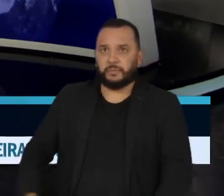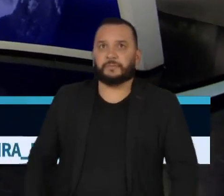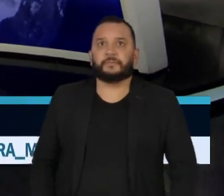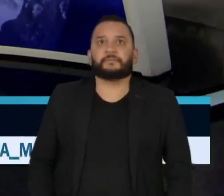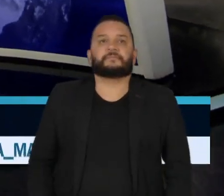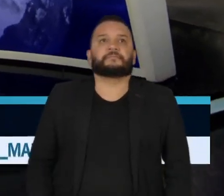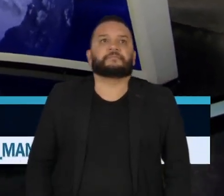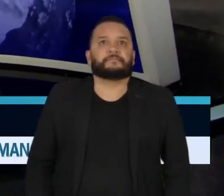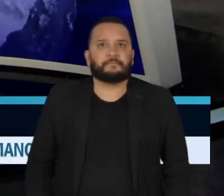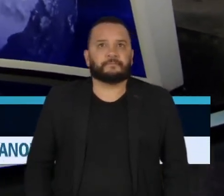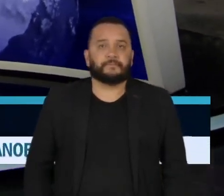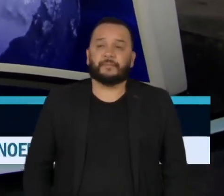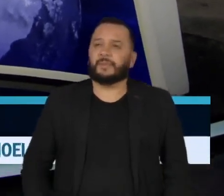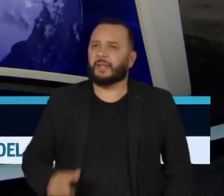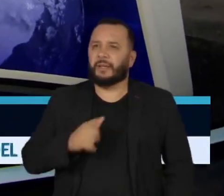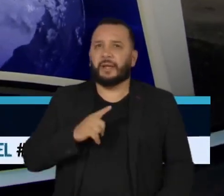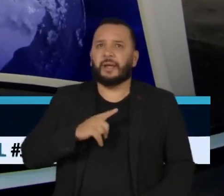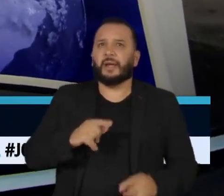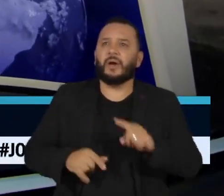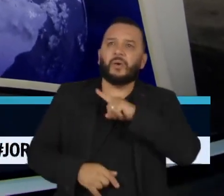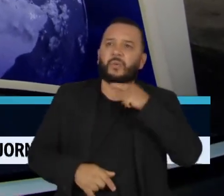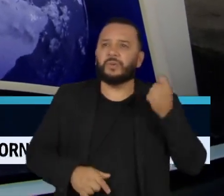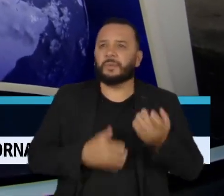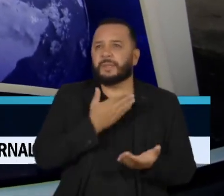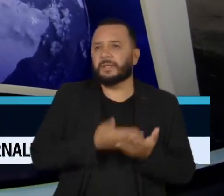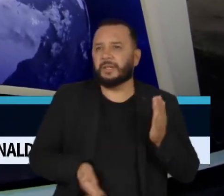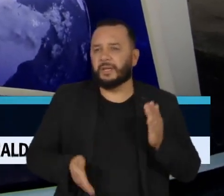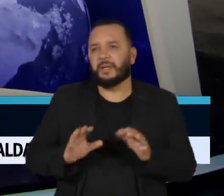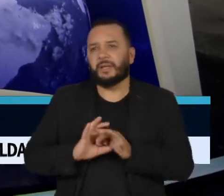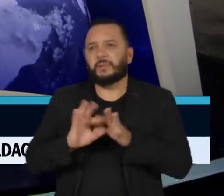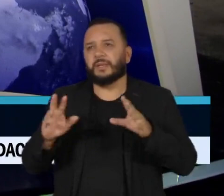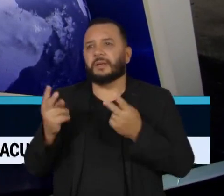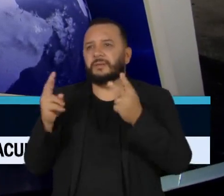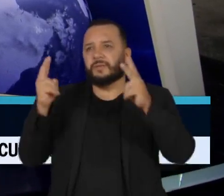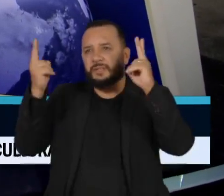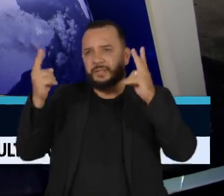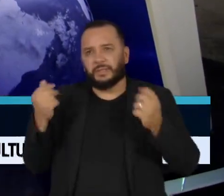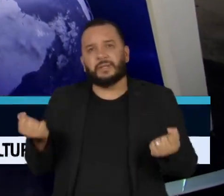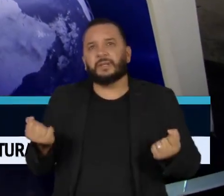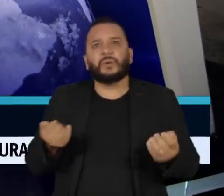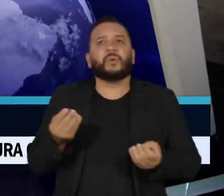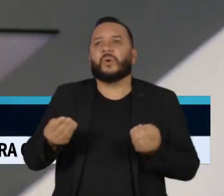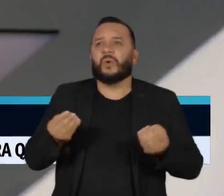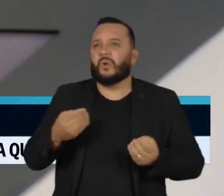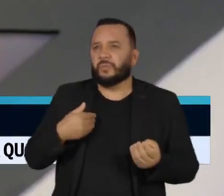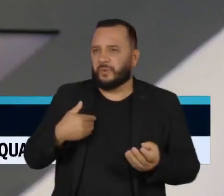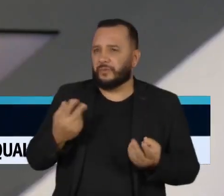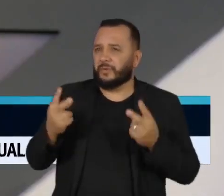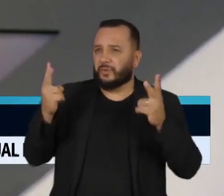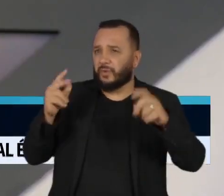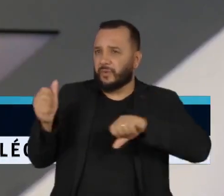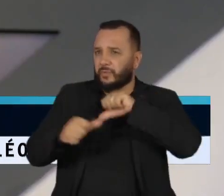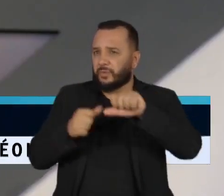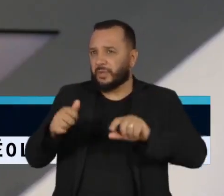a liberdade vai vencer a Rússia vai perder e a Vitória vai mudar o mundo como acredita zelenski